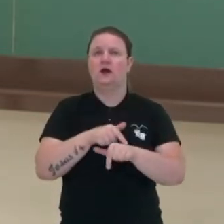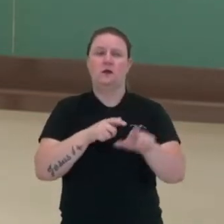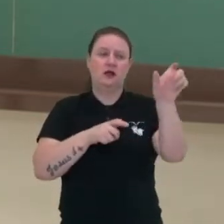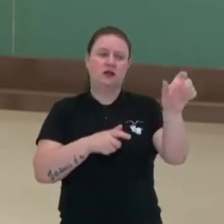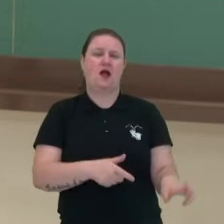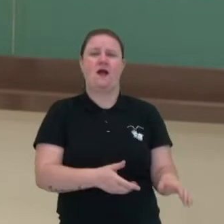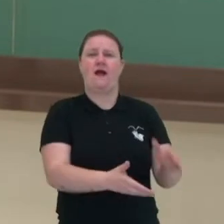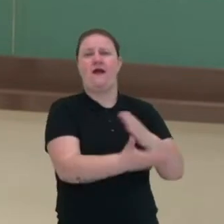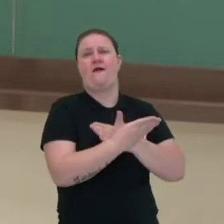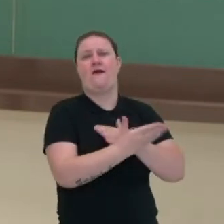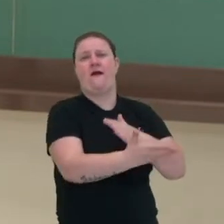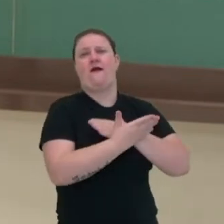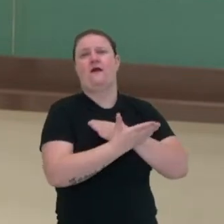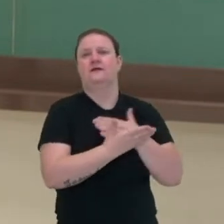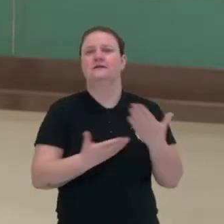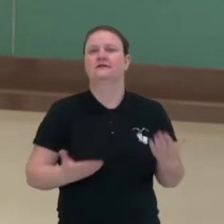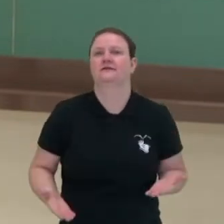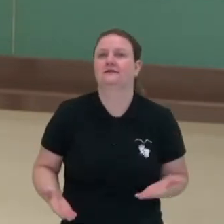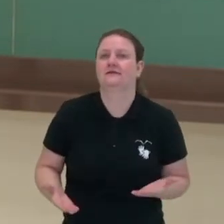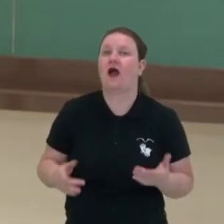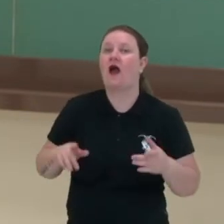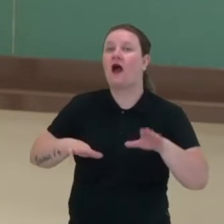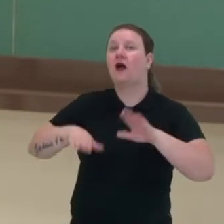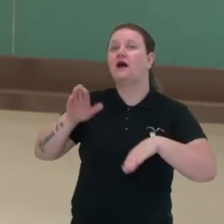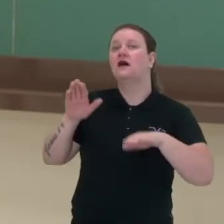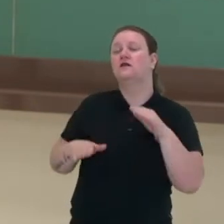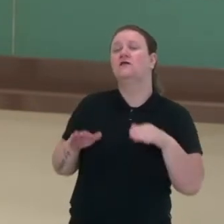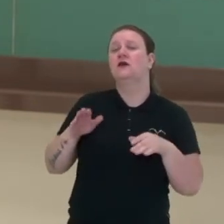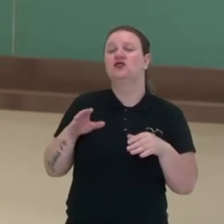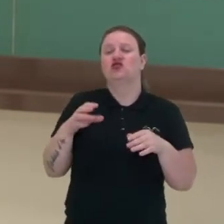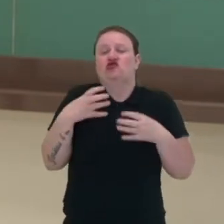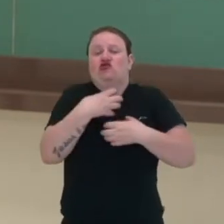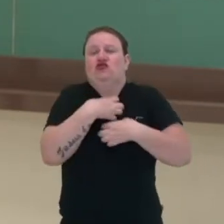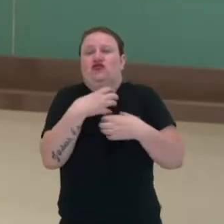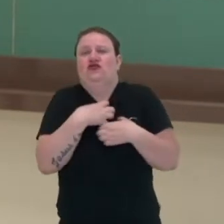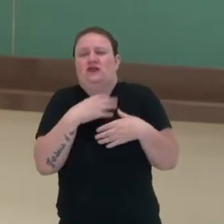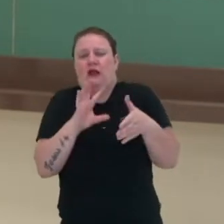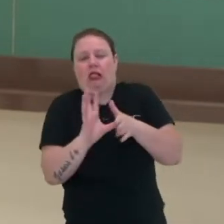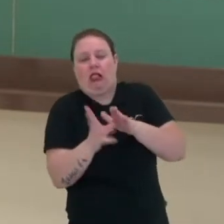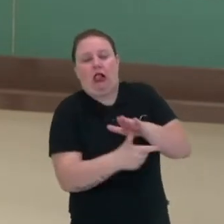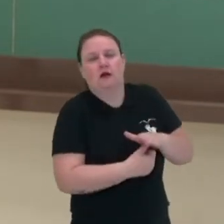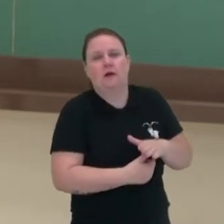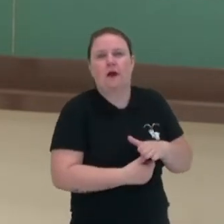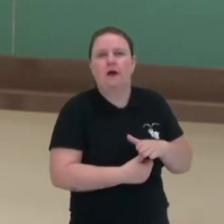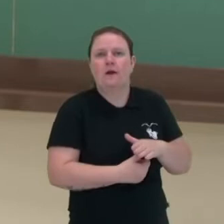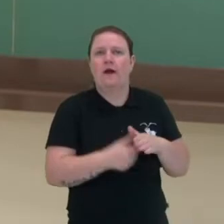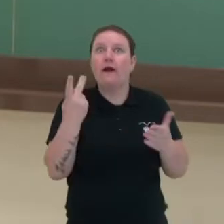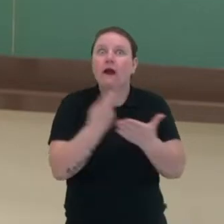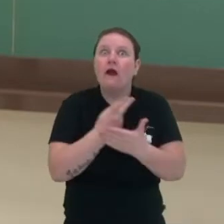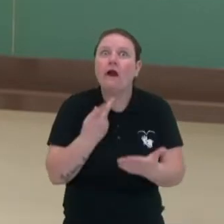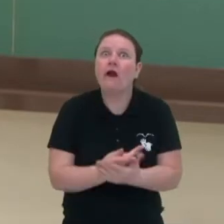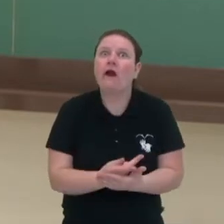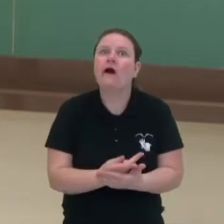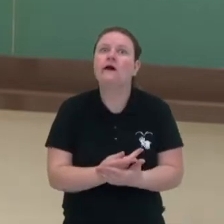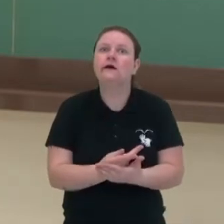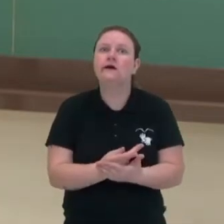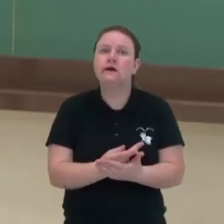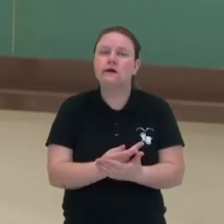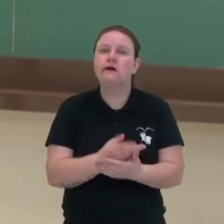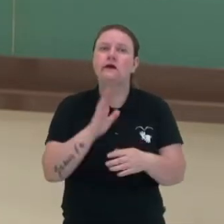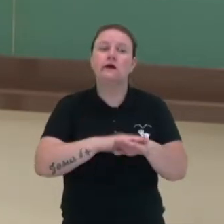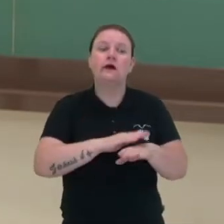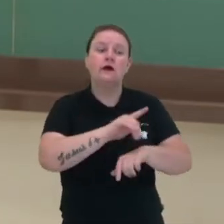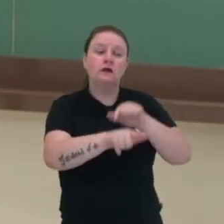outra pessoa. E às vezes isso é feito de maneira desonesta, às custas de alguém que está sendo explorado,